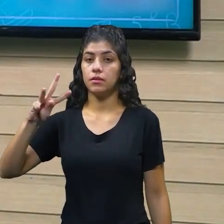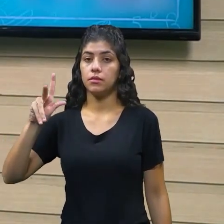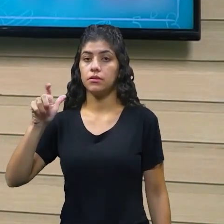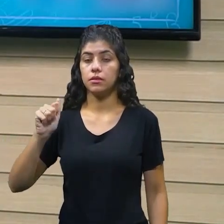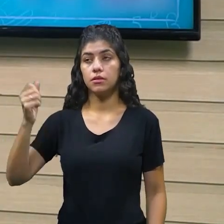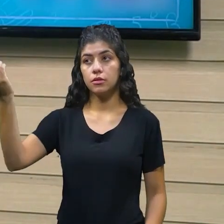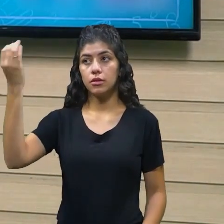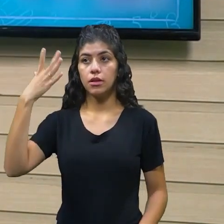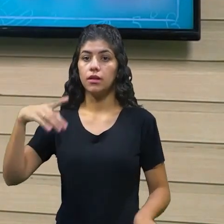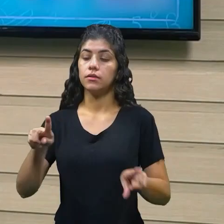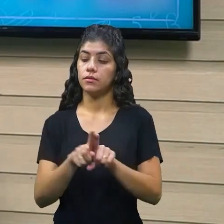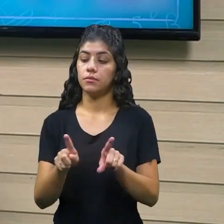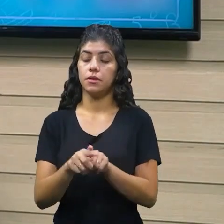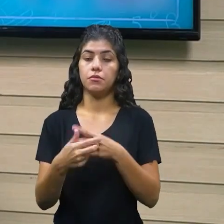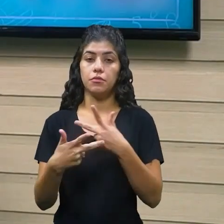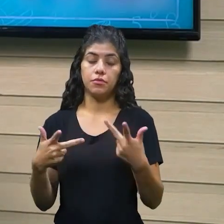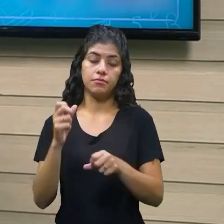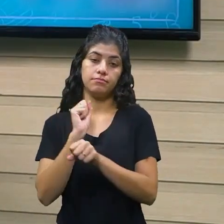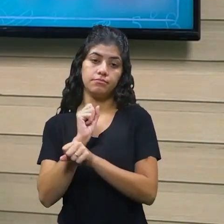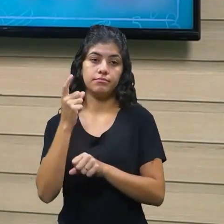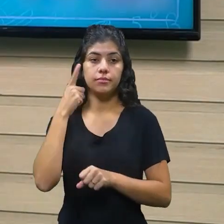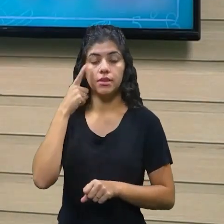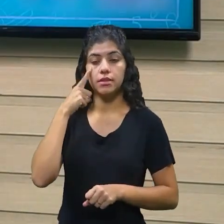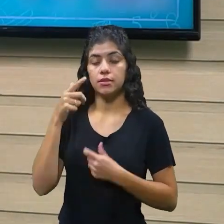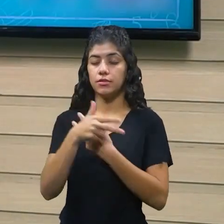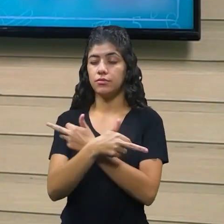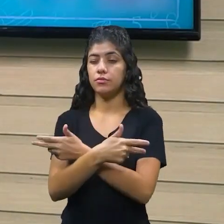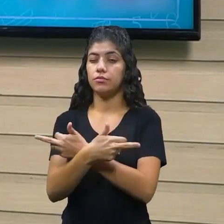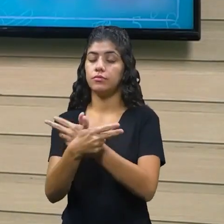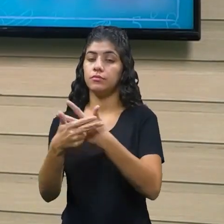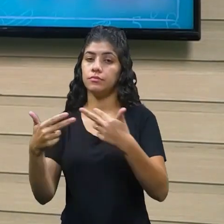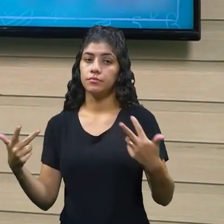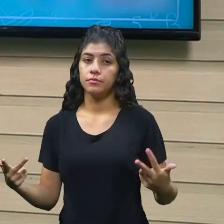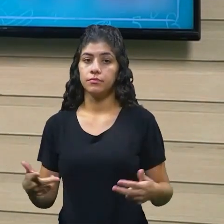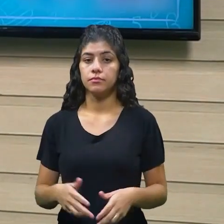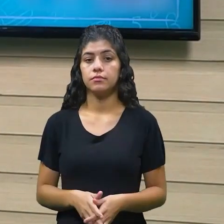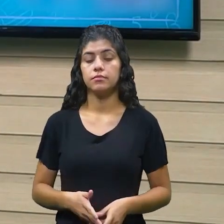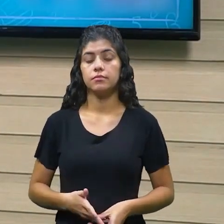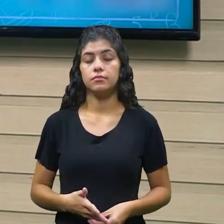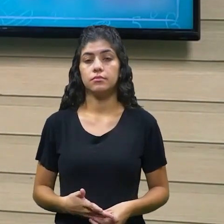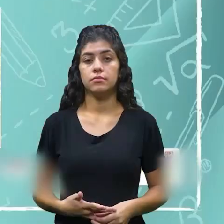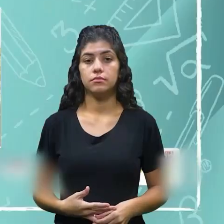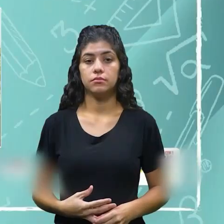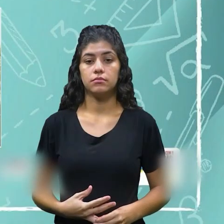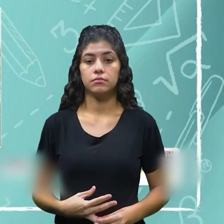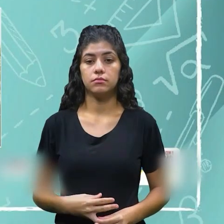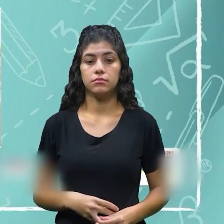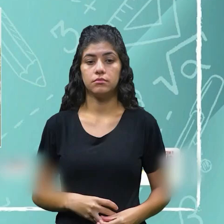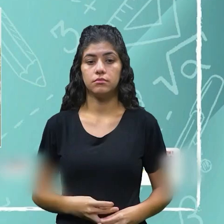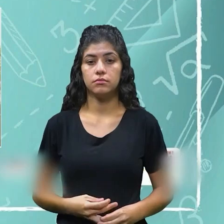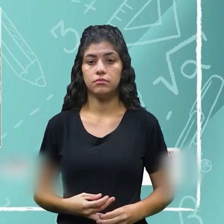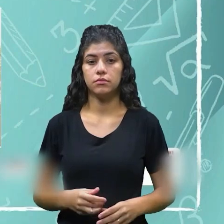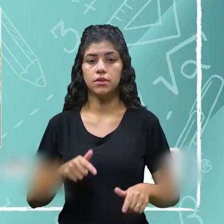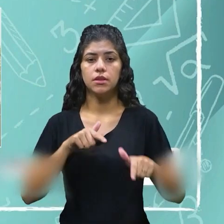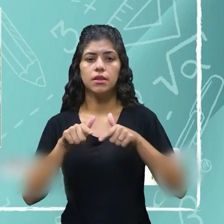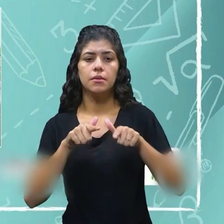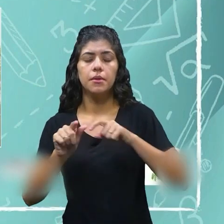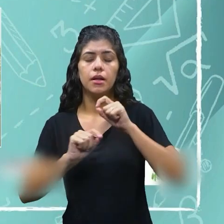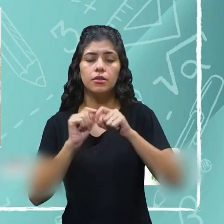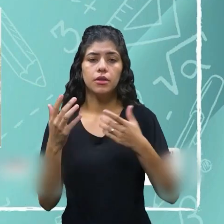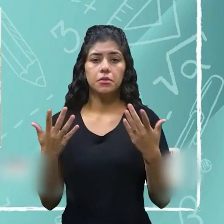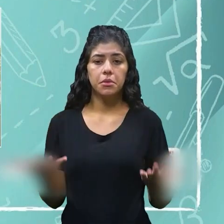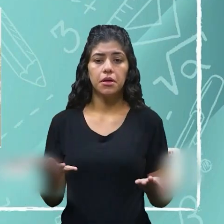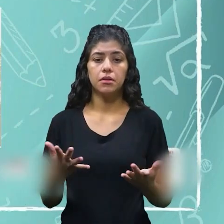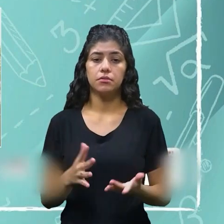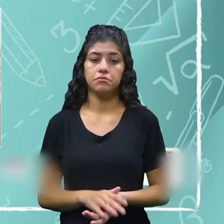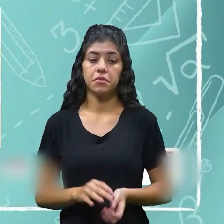for parar aqui para pensar, a gente tem N formas de tradução, né, dessa energia. E trabalho, o que seria trabalho